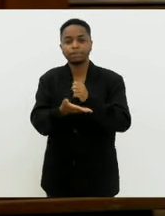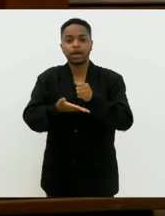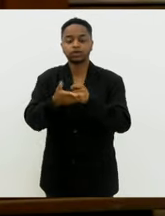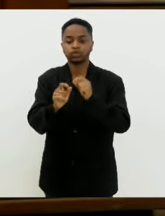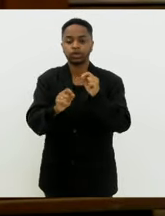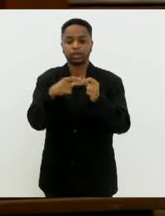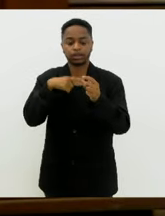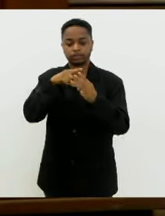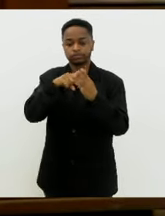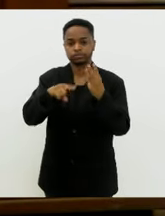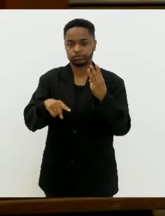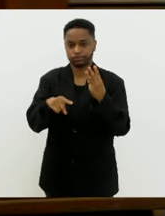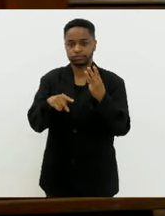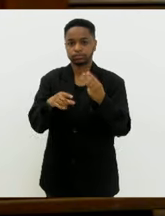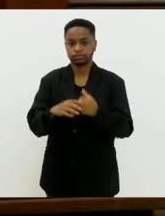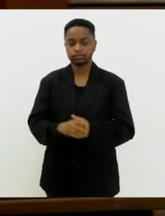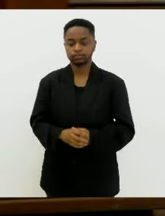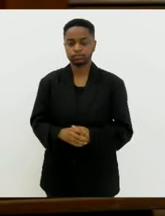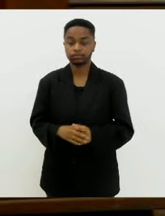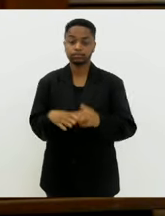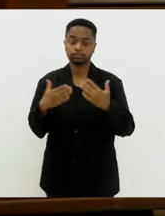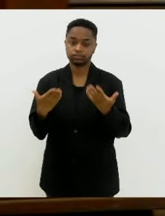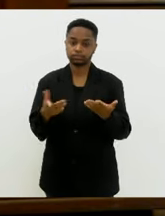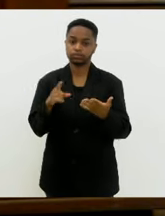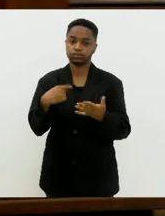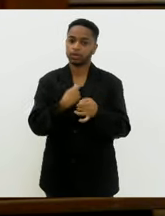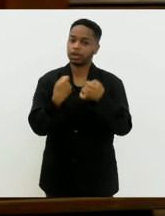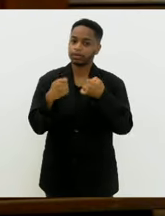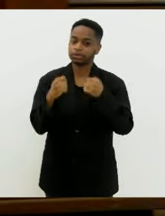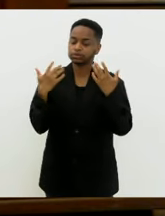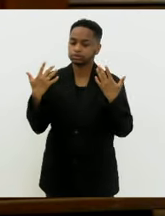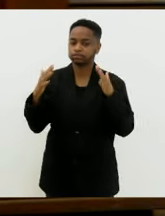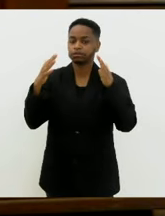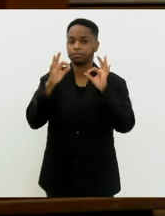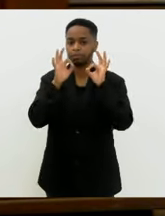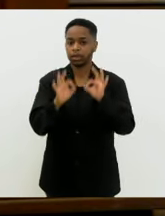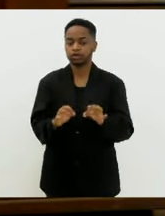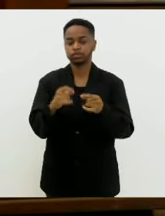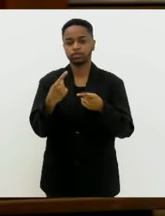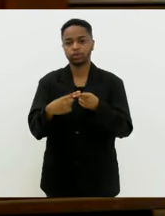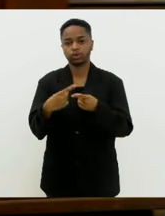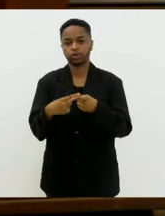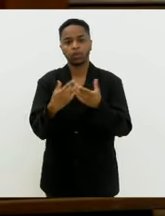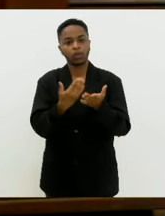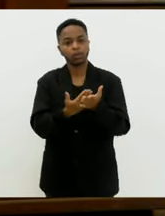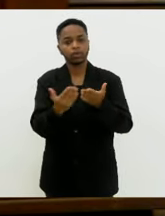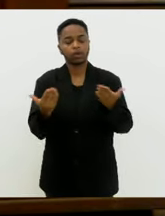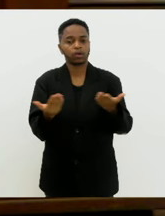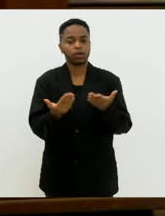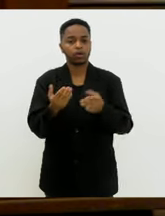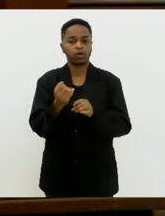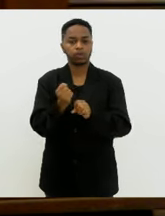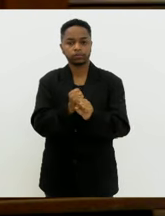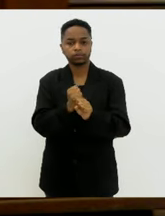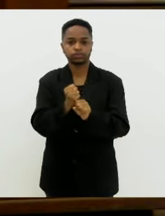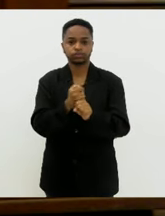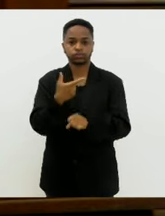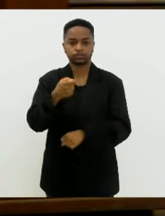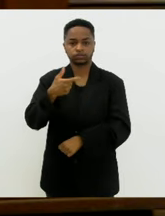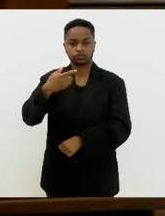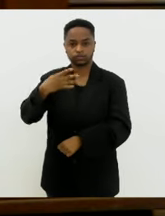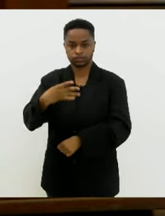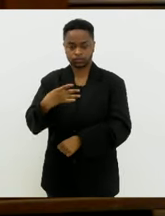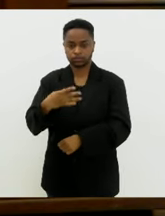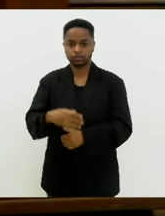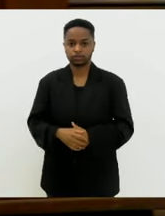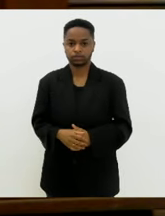três peles. Então, temos que comemorar o início do ano legislativo,